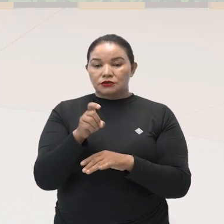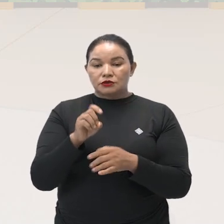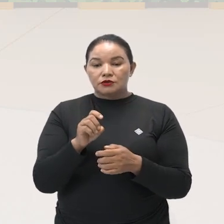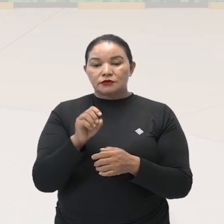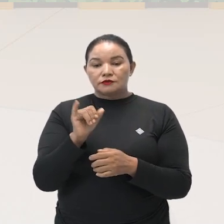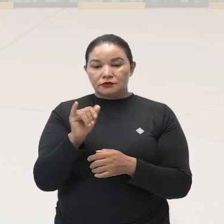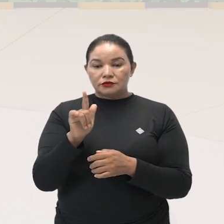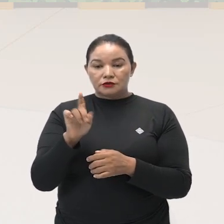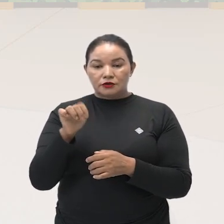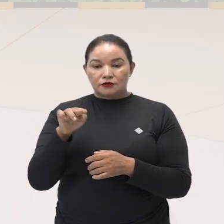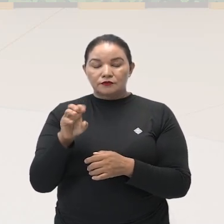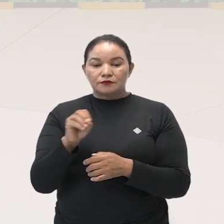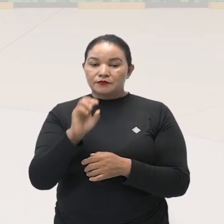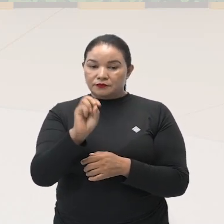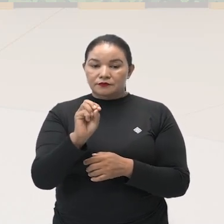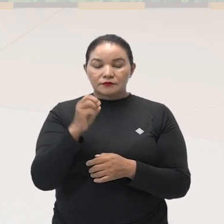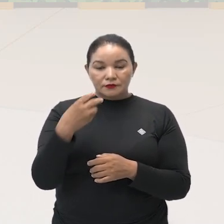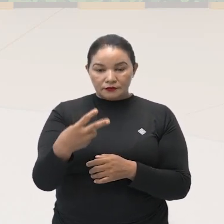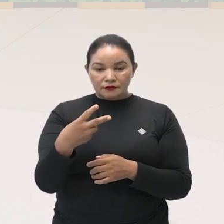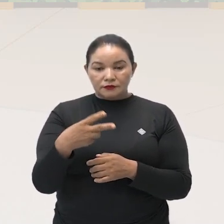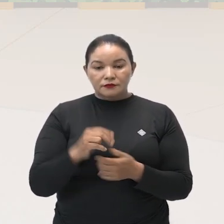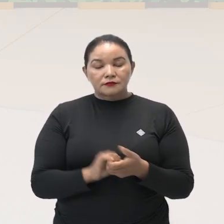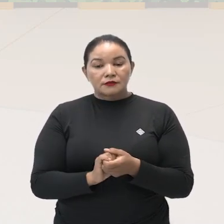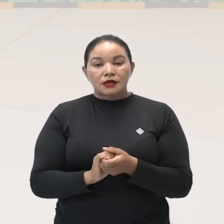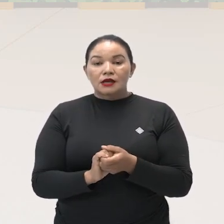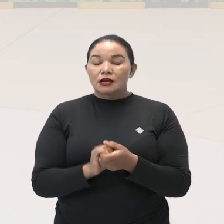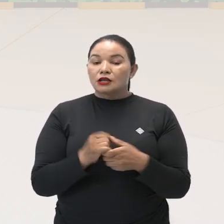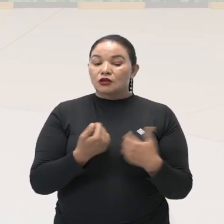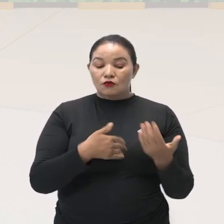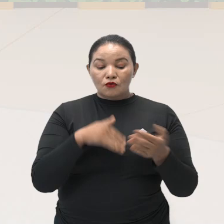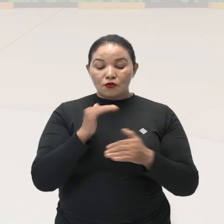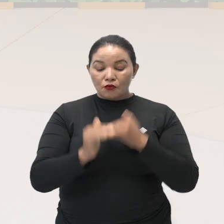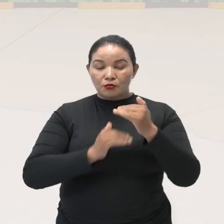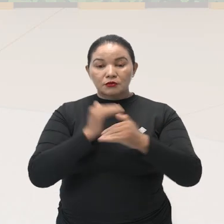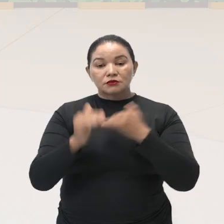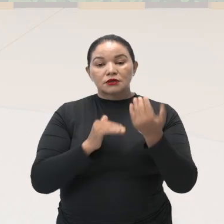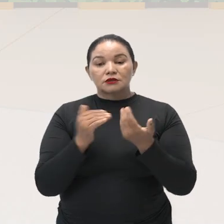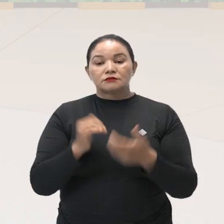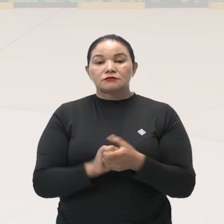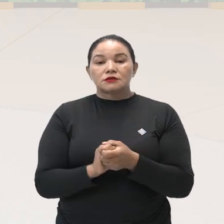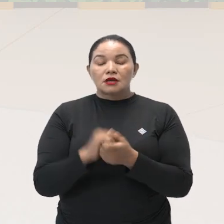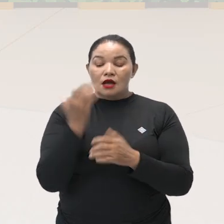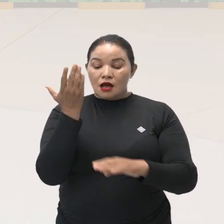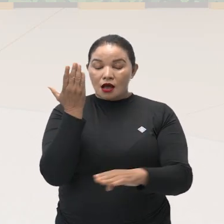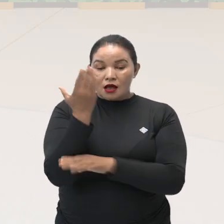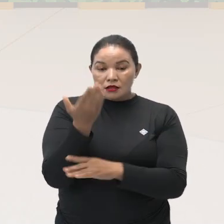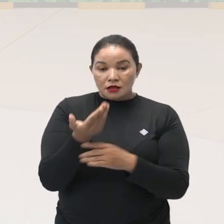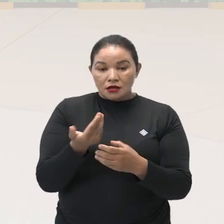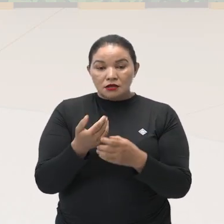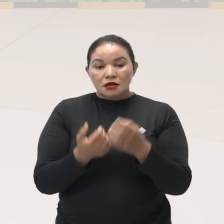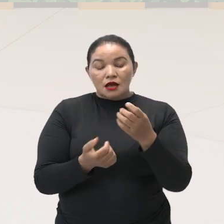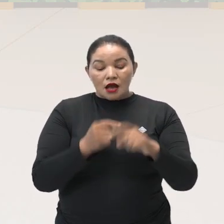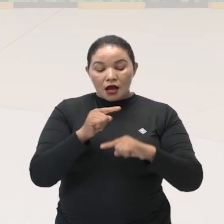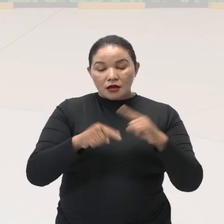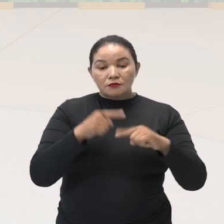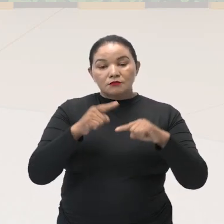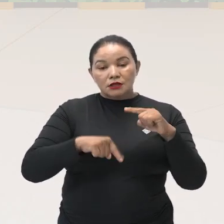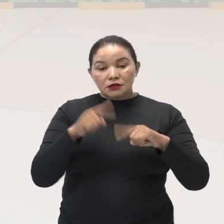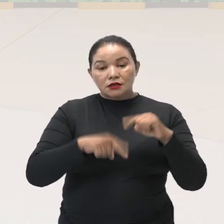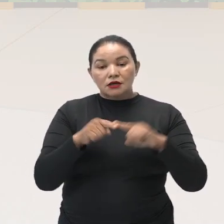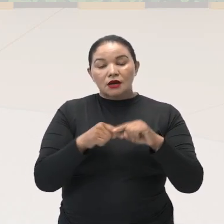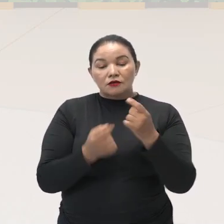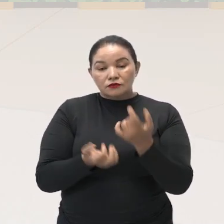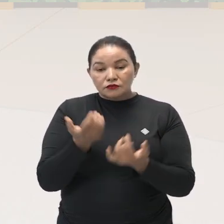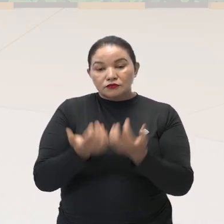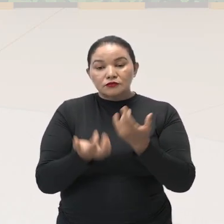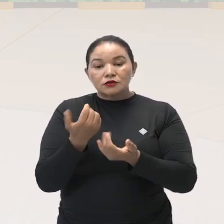Esse processo do CO2, note que eu peguei a lenha, transformei em biomassa, queimei de novo. Estou liberando